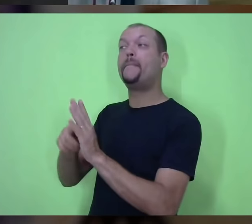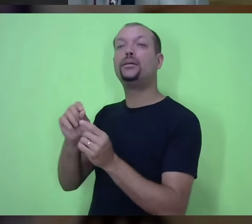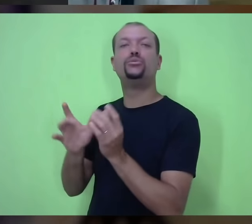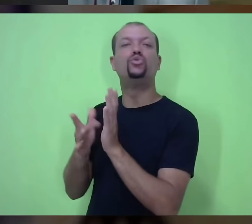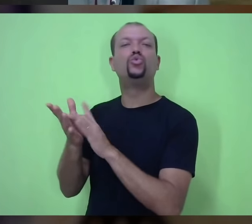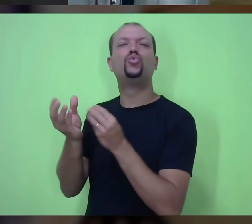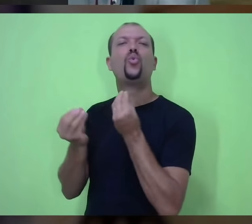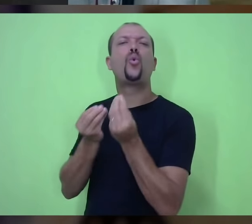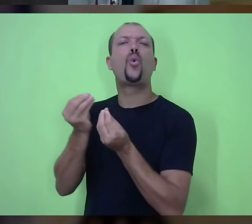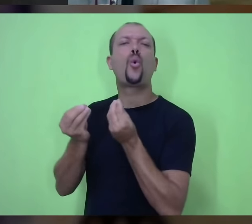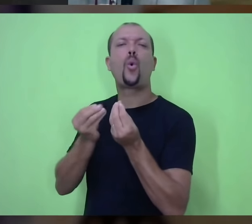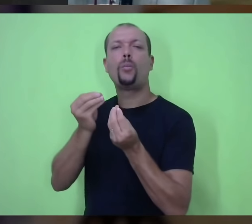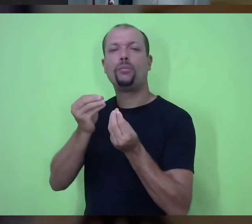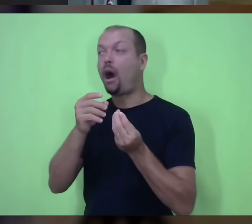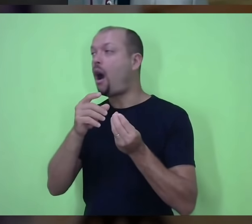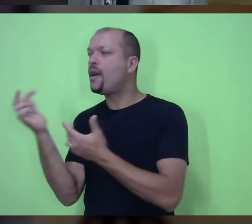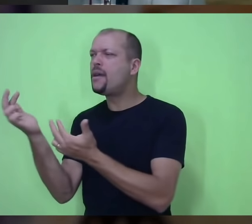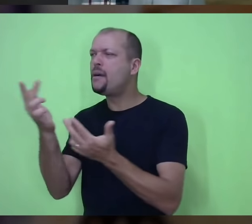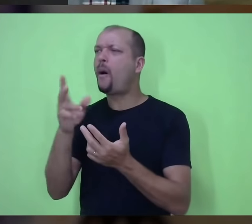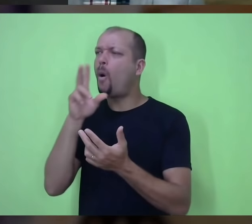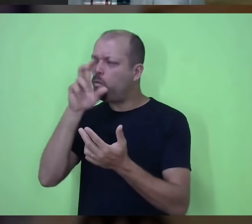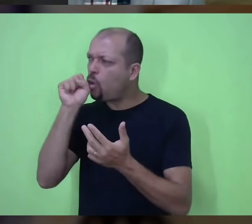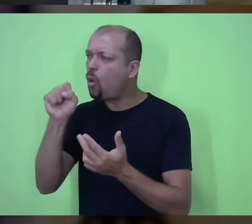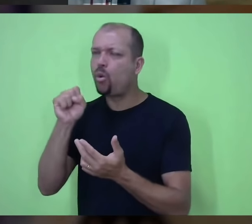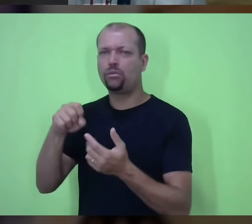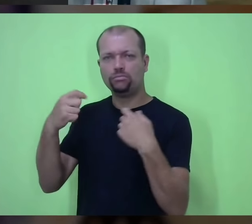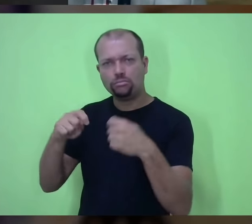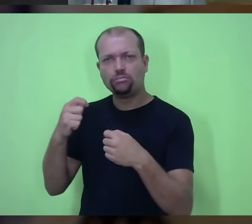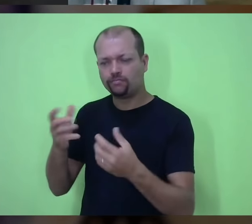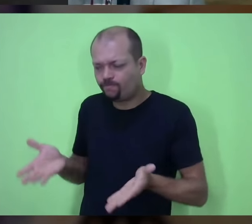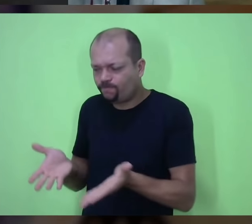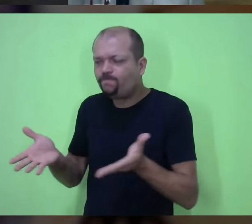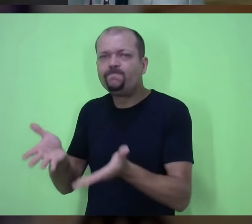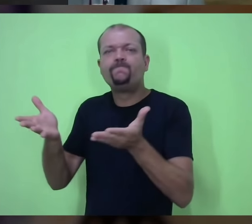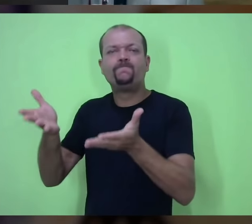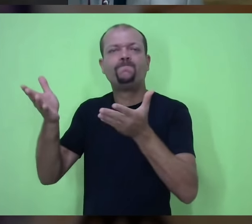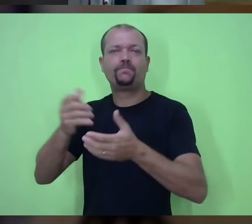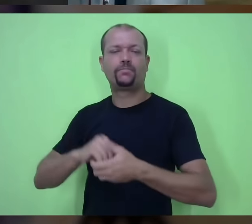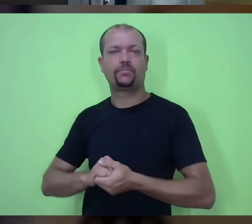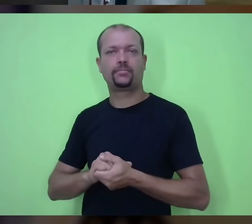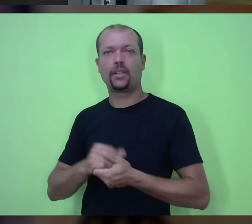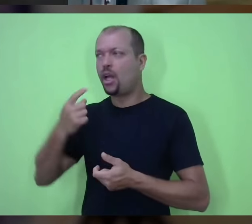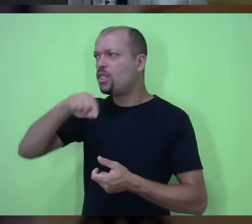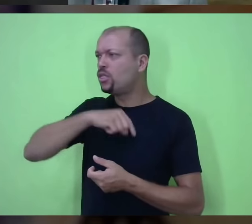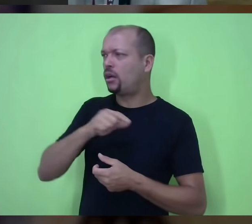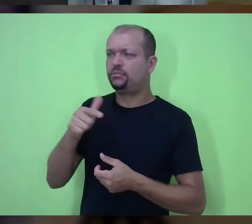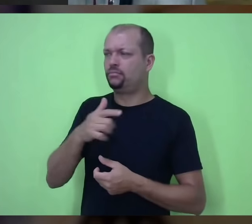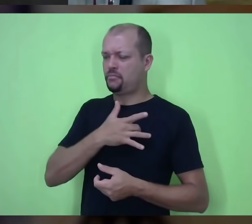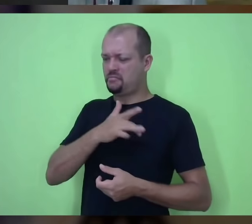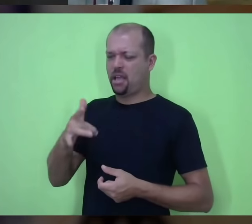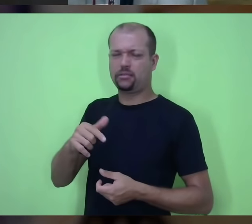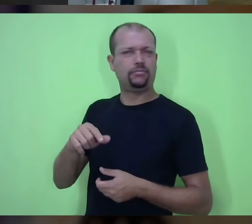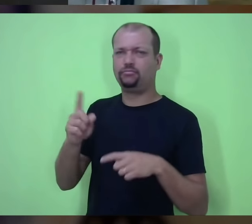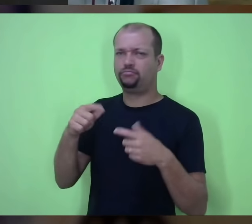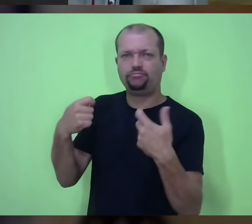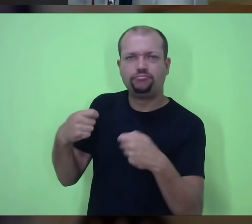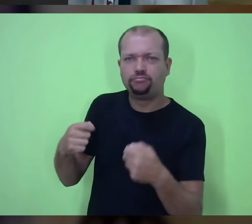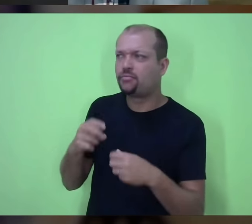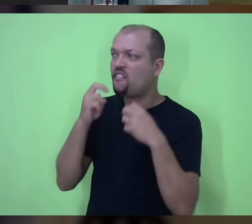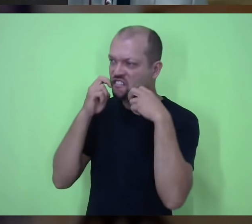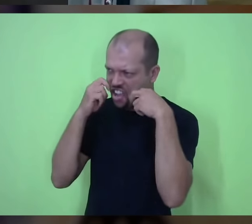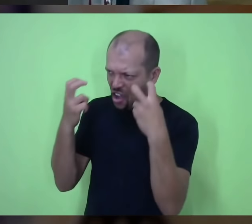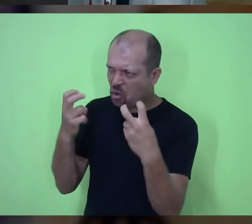uma forma de fortalecer, de trazer aos crentes a reflexão o seguinte: nós não temos que ter medo,